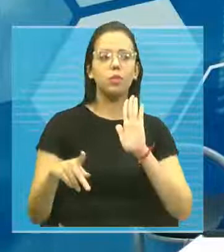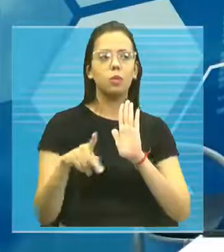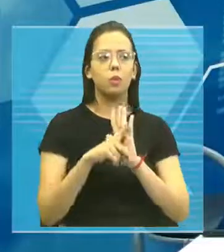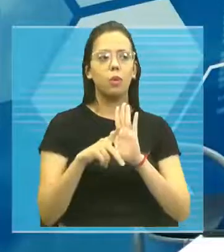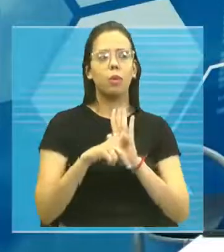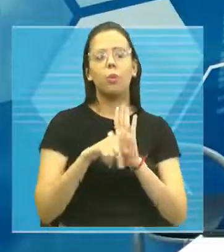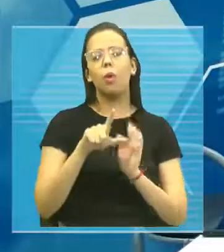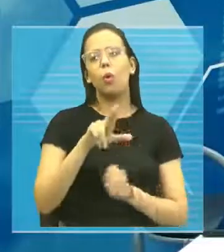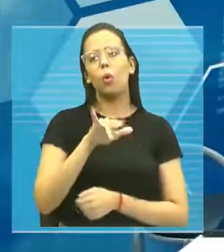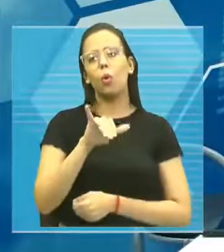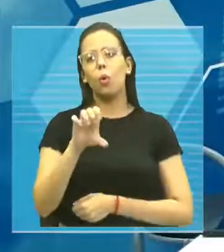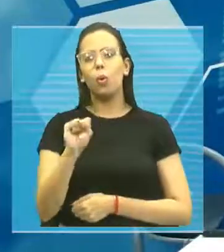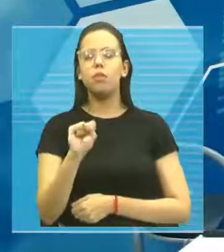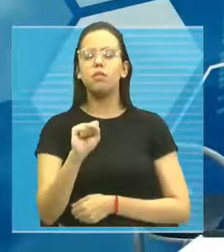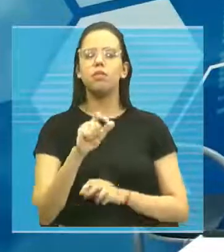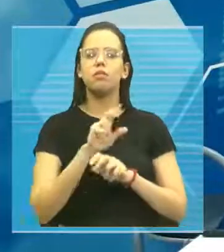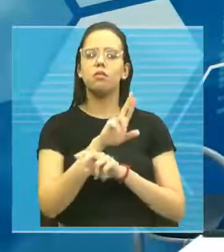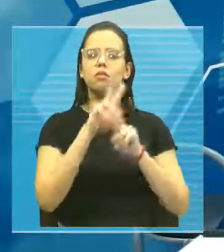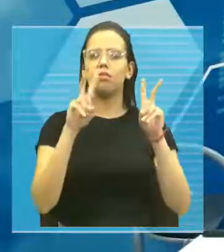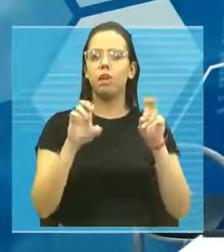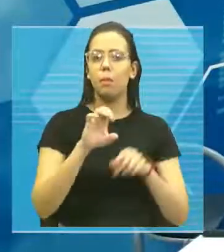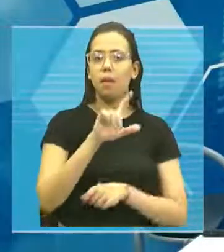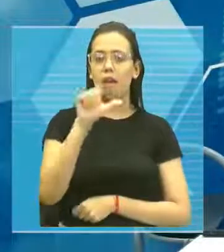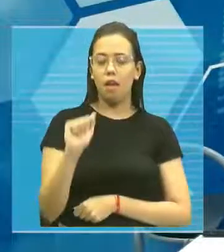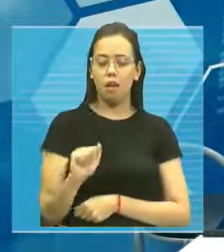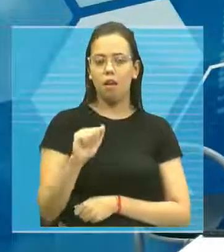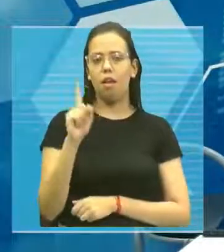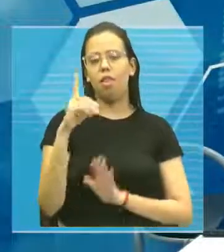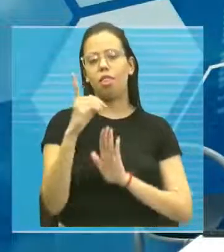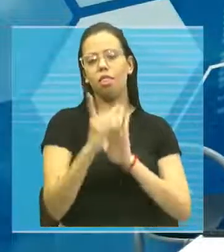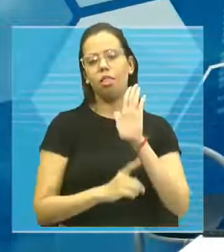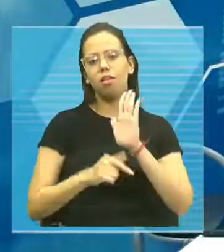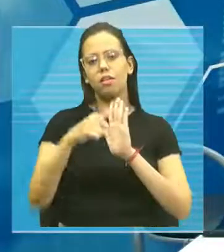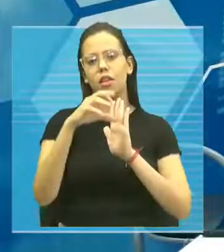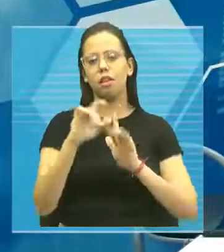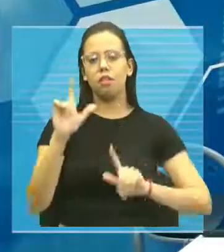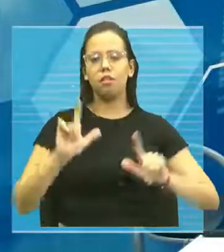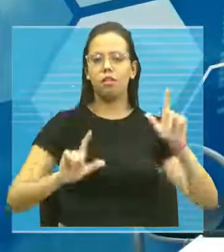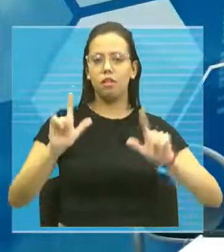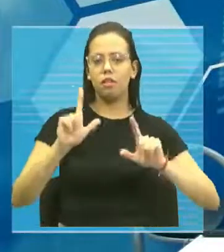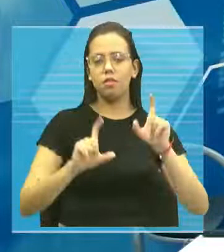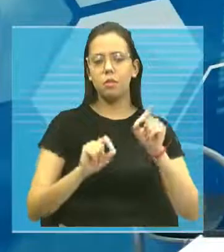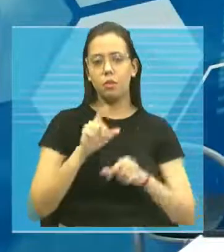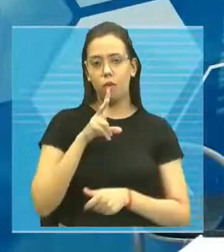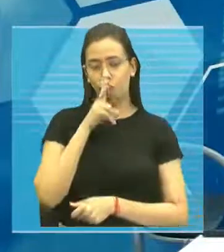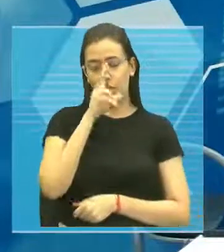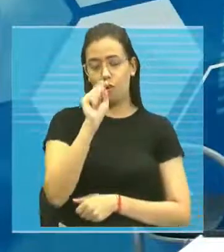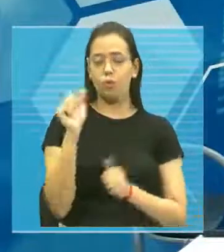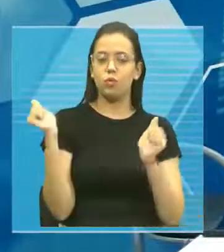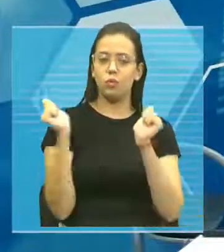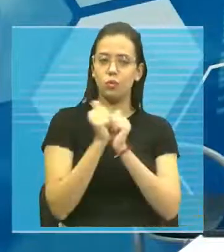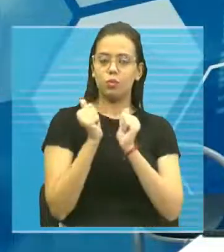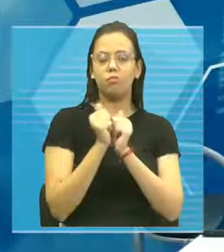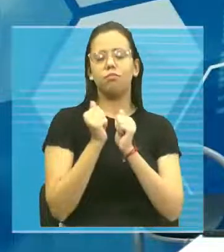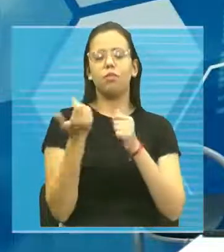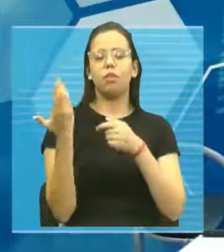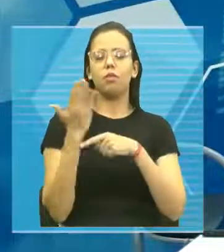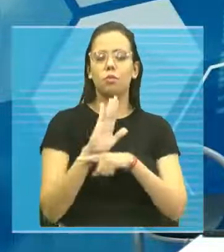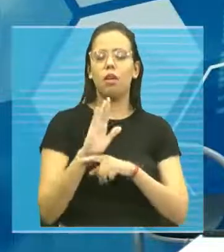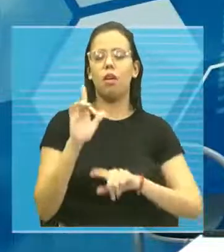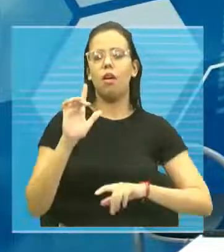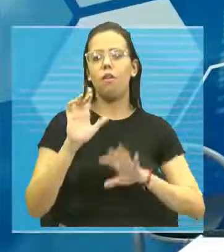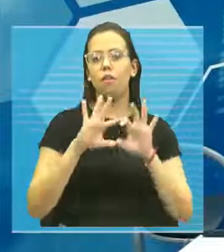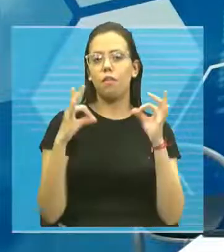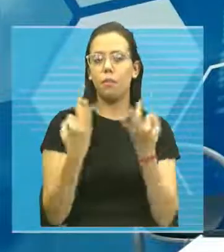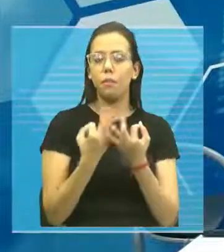do Luis Fernando Verissimo ela que é quando na década de 70 a televisão foi um forte aliado das famílias